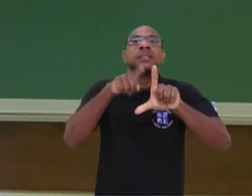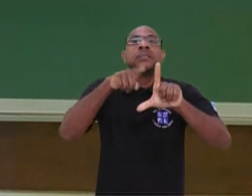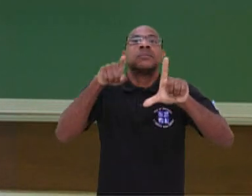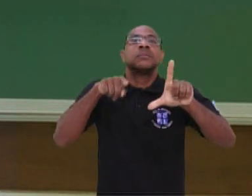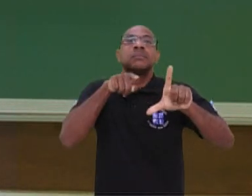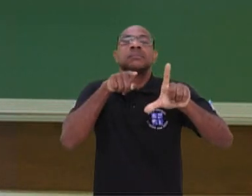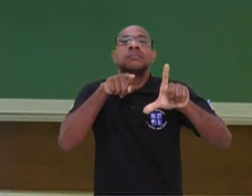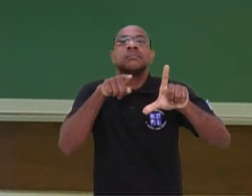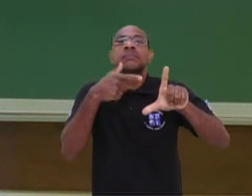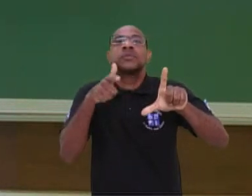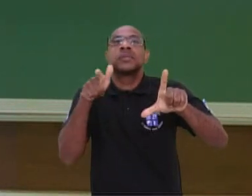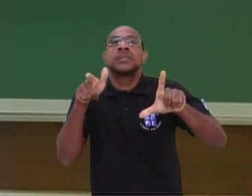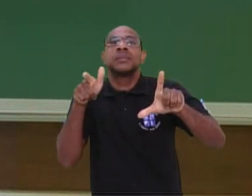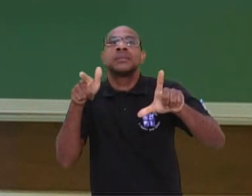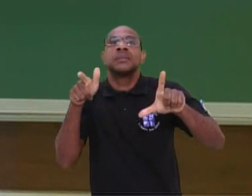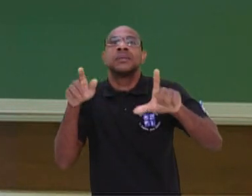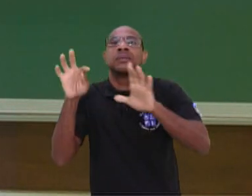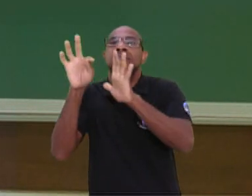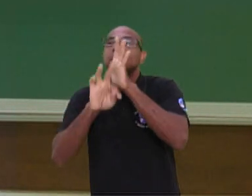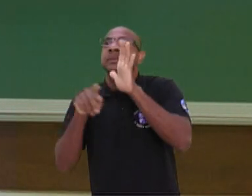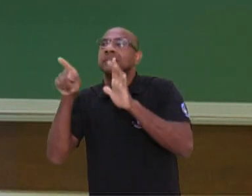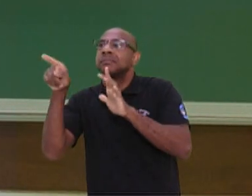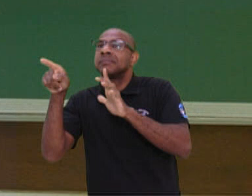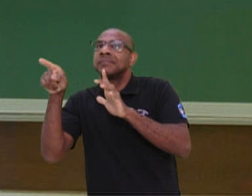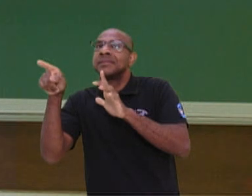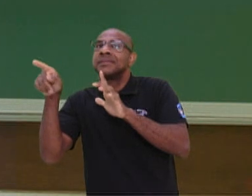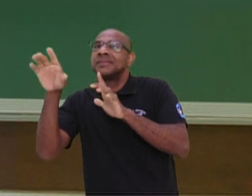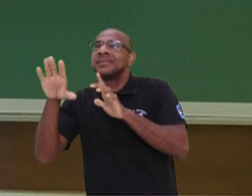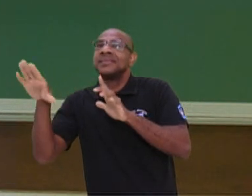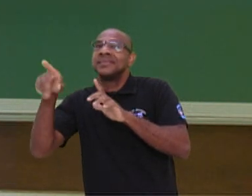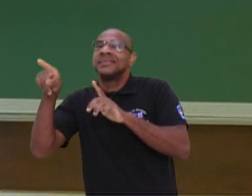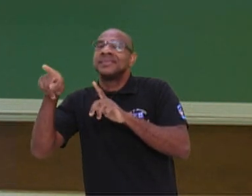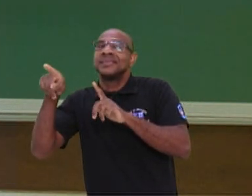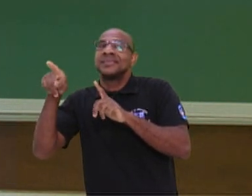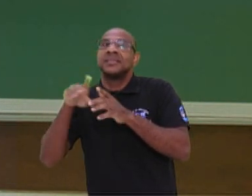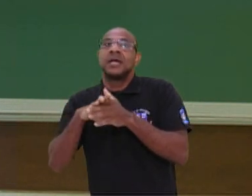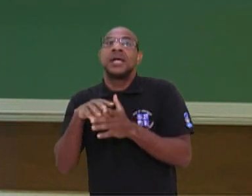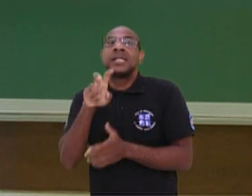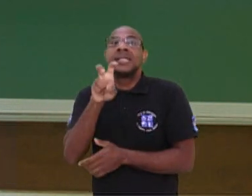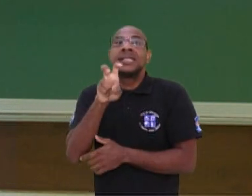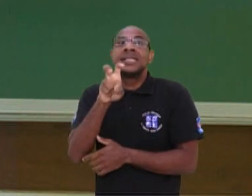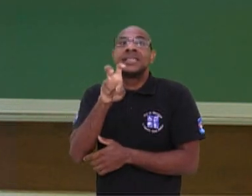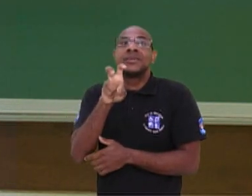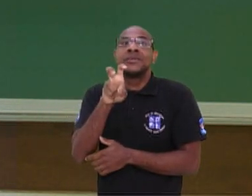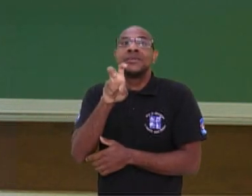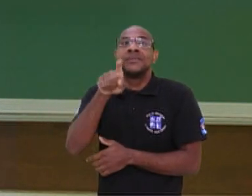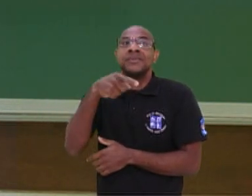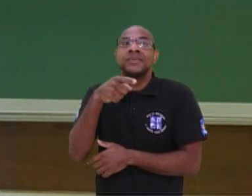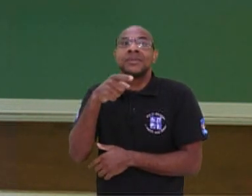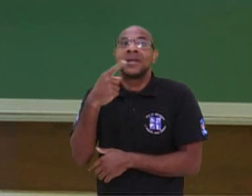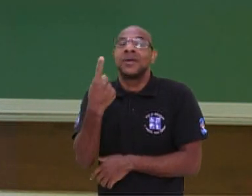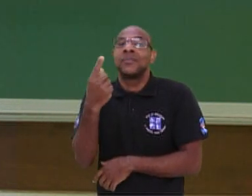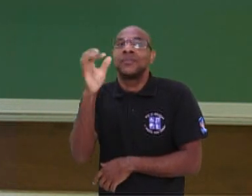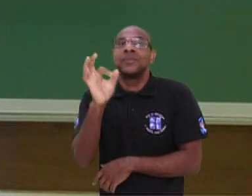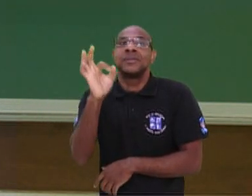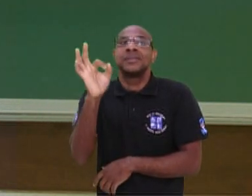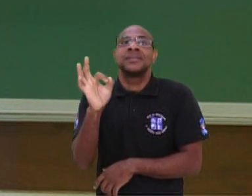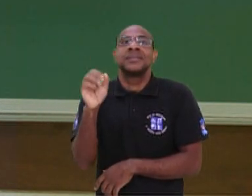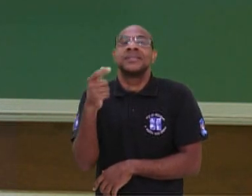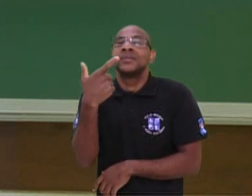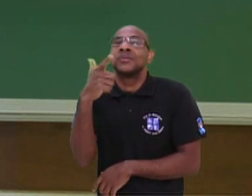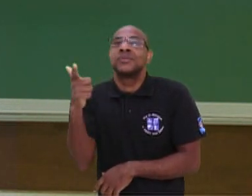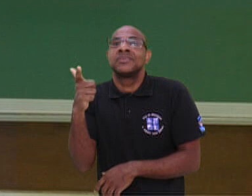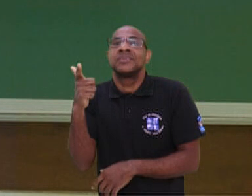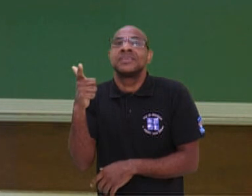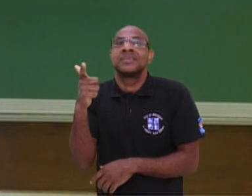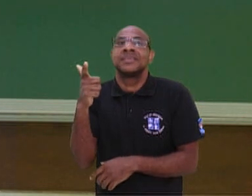de implicatura, né? Em 5,1% das residências não havia qualquer tipo de